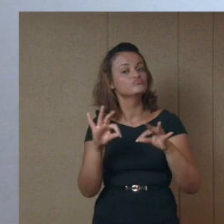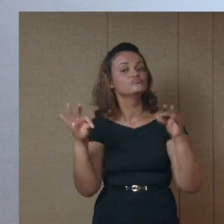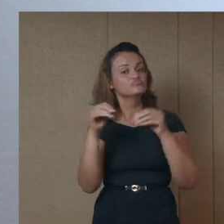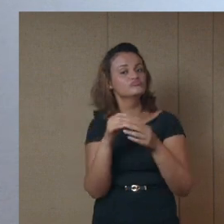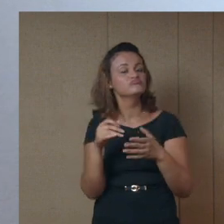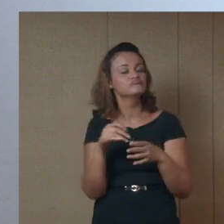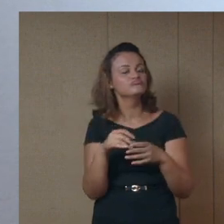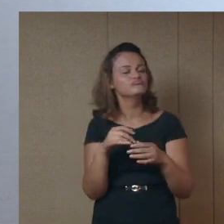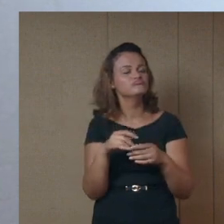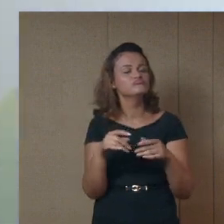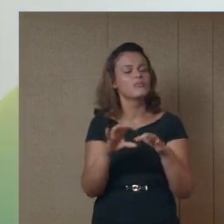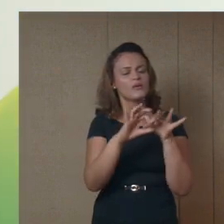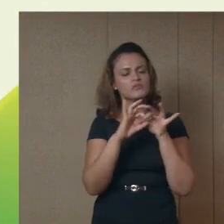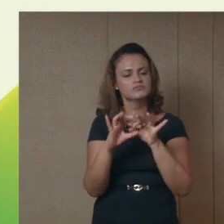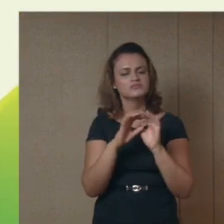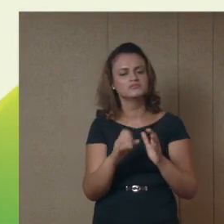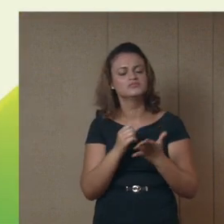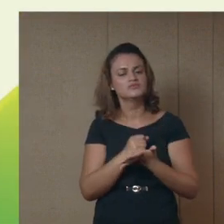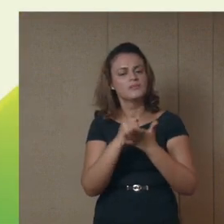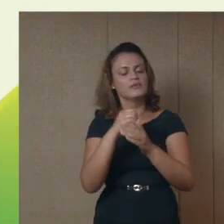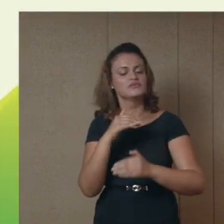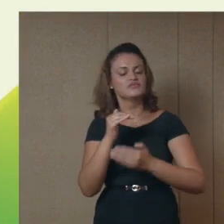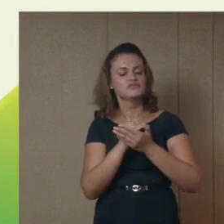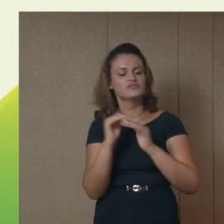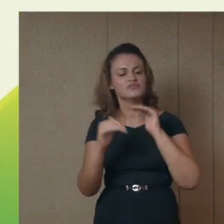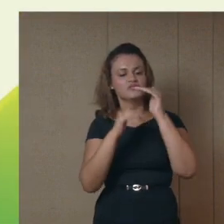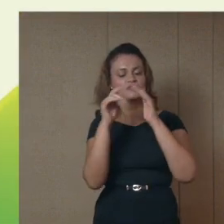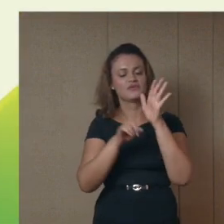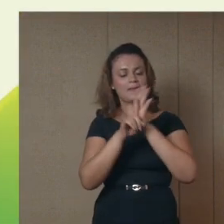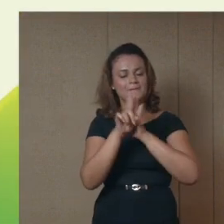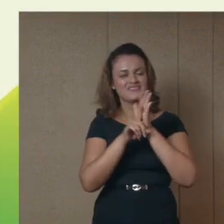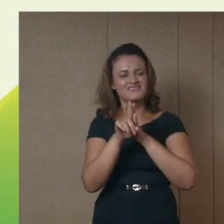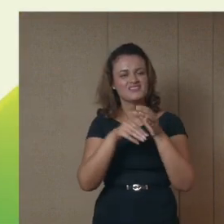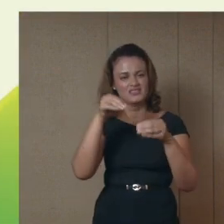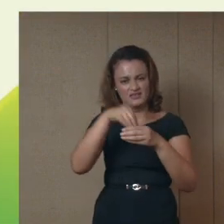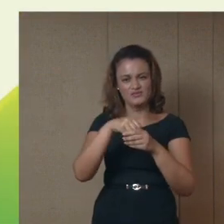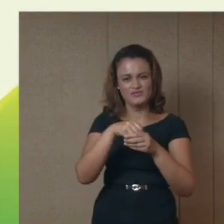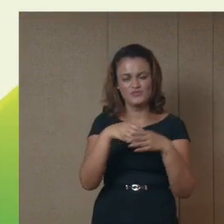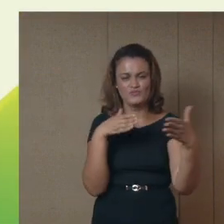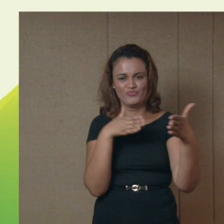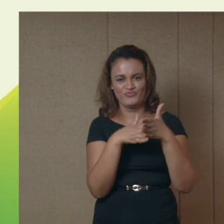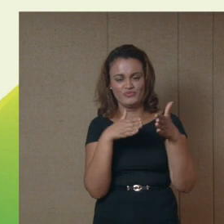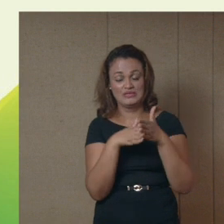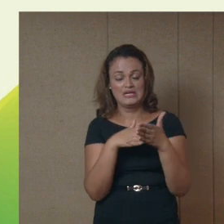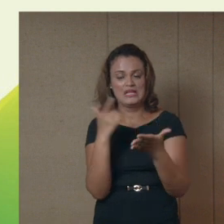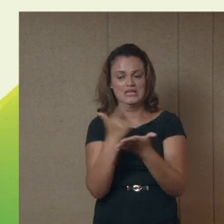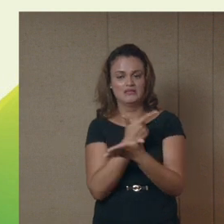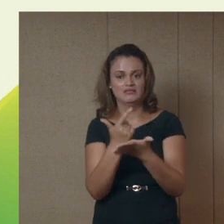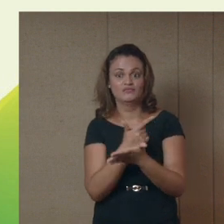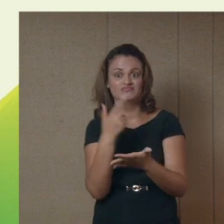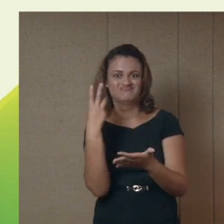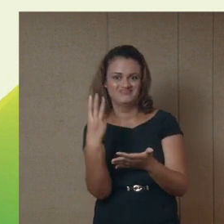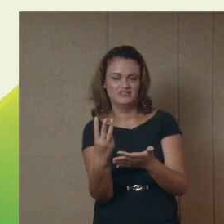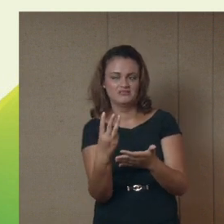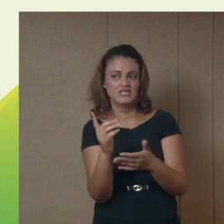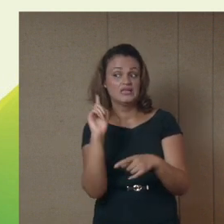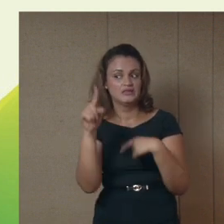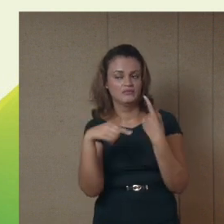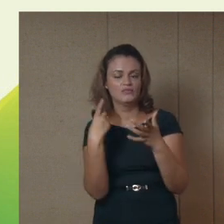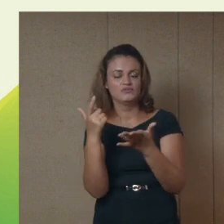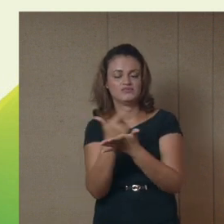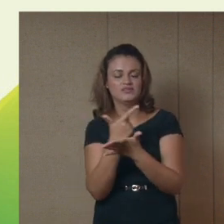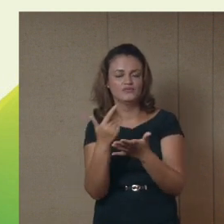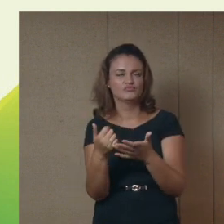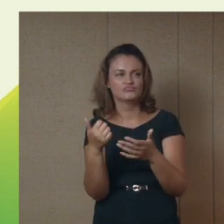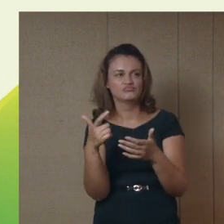parceria de desenvolver a pesquisas para a faixa de fronteira então são esses três livros lançados a gente tem mais dois para